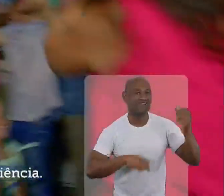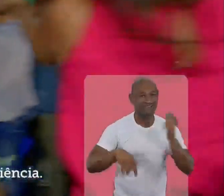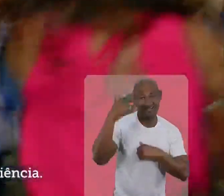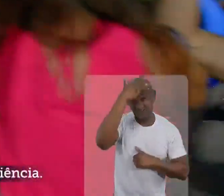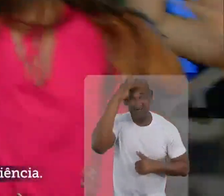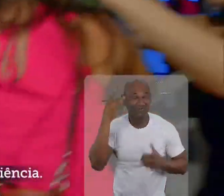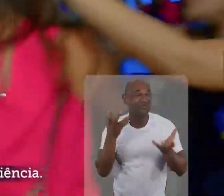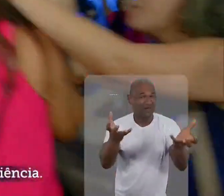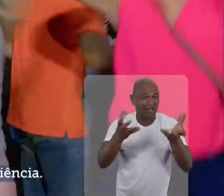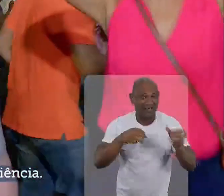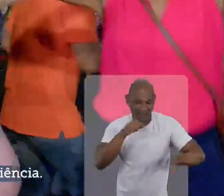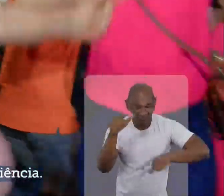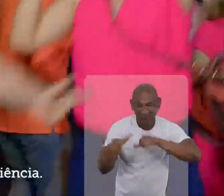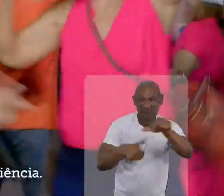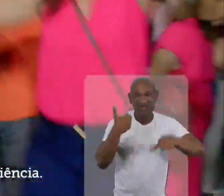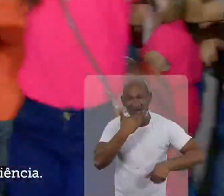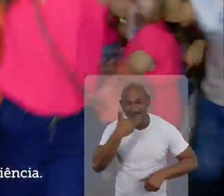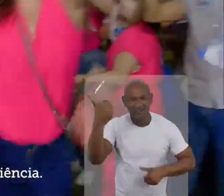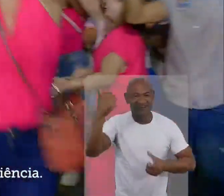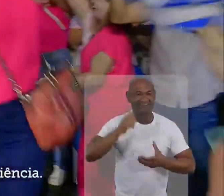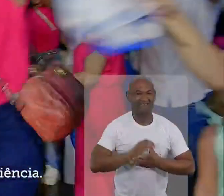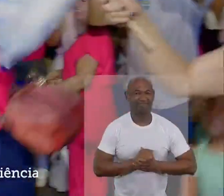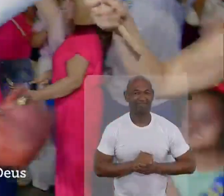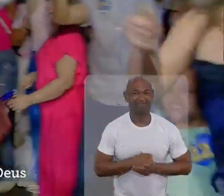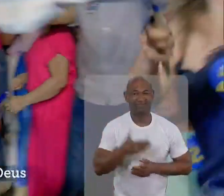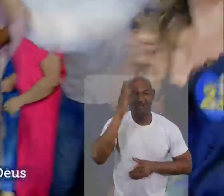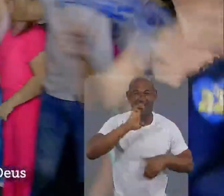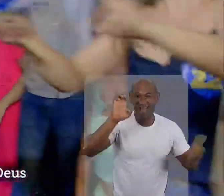tem consciência.